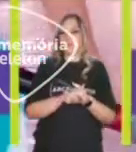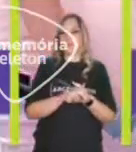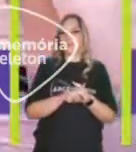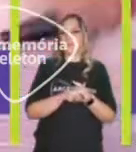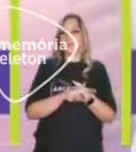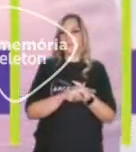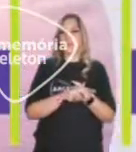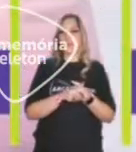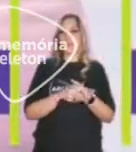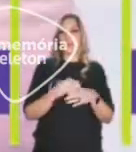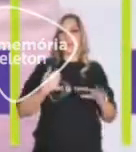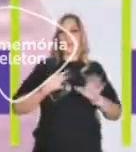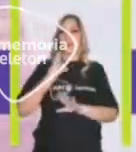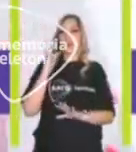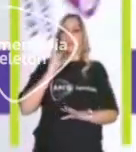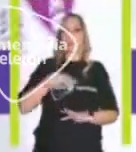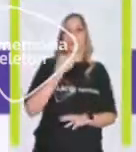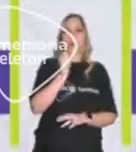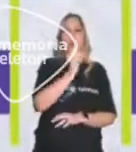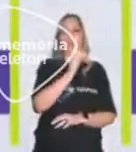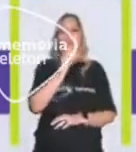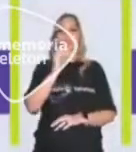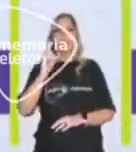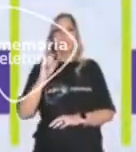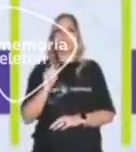vem com mamãe e